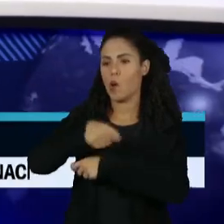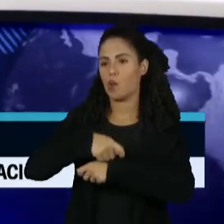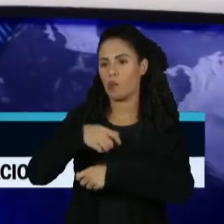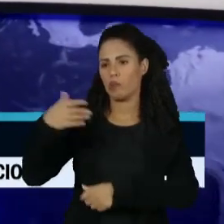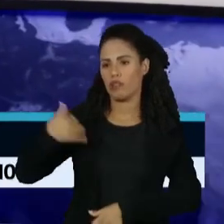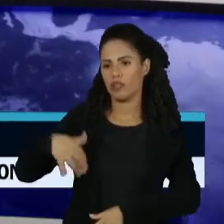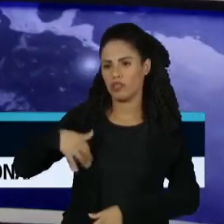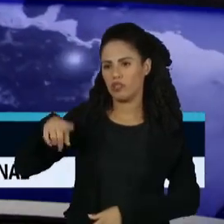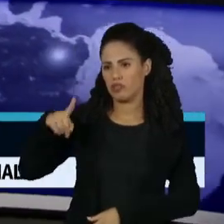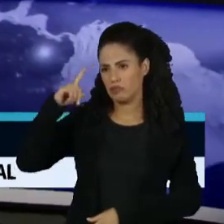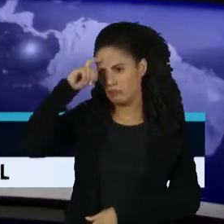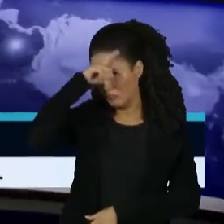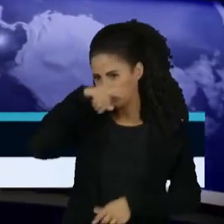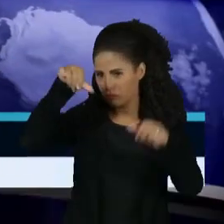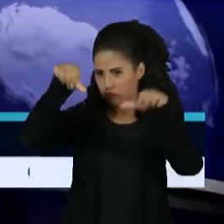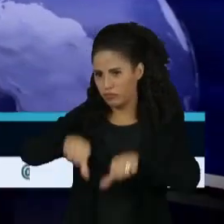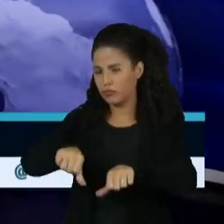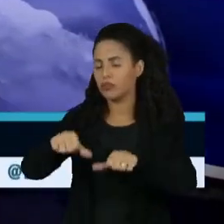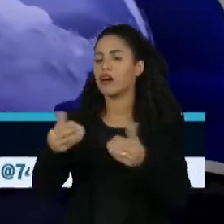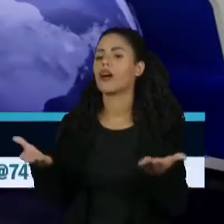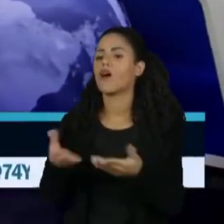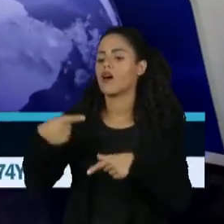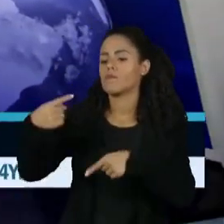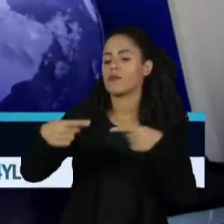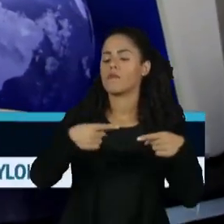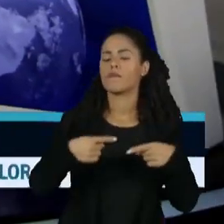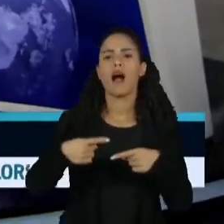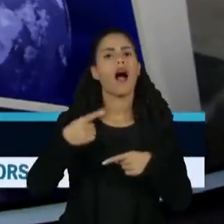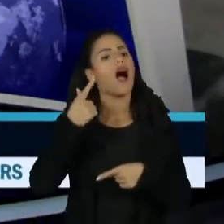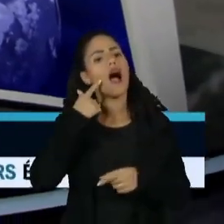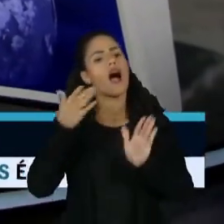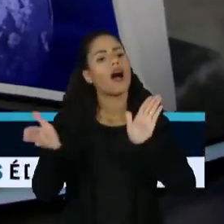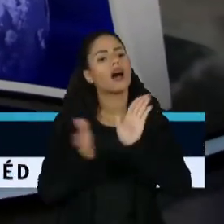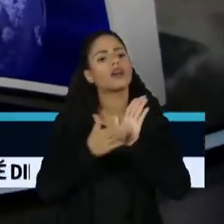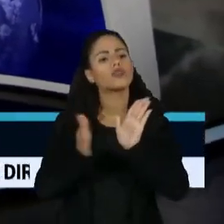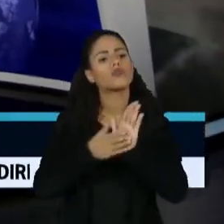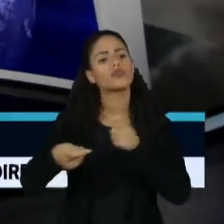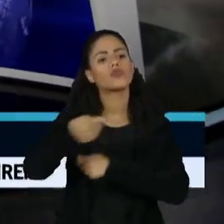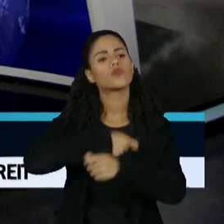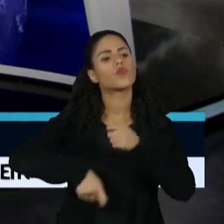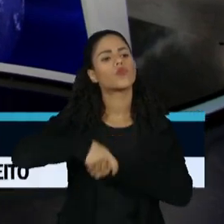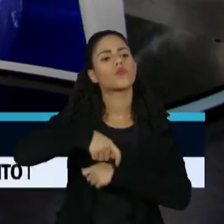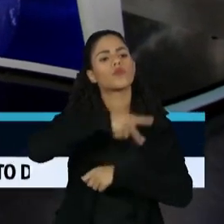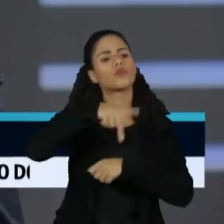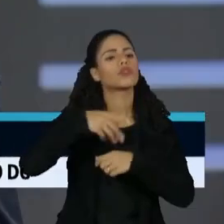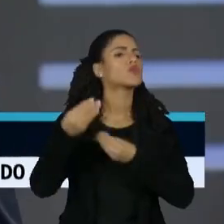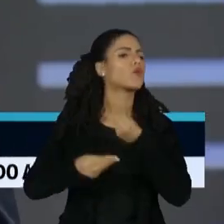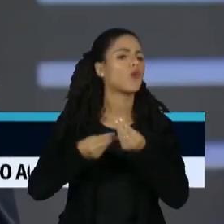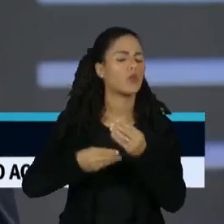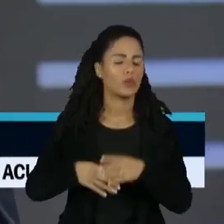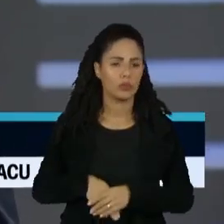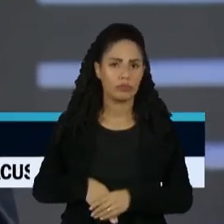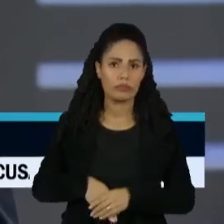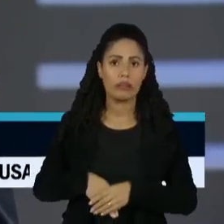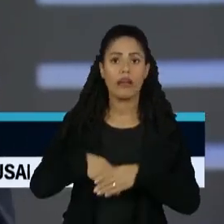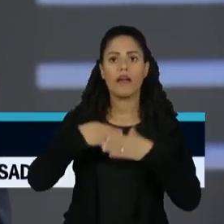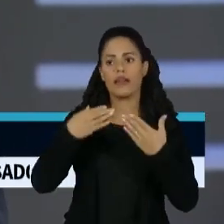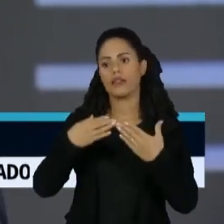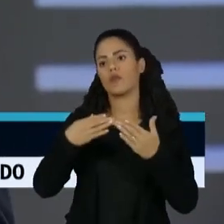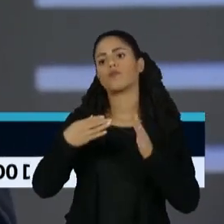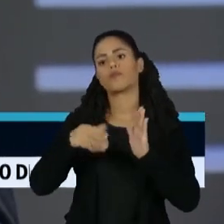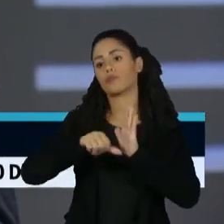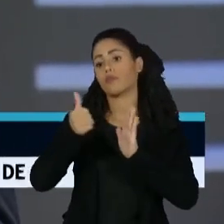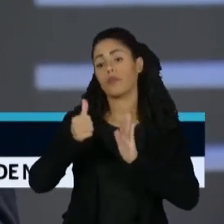Argentina nesse momento, você acha que ficaram claras, neste debate, as propostas econômicas para o país? Eu acho que o primeiro ponto, Karen, é lembrar